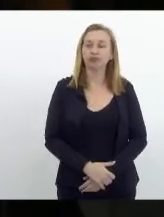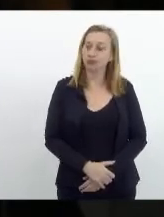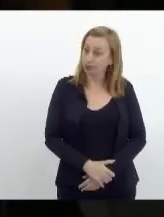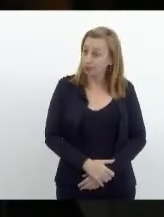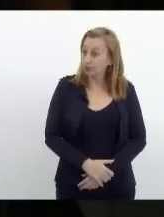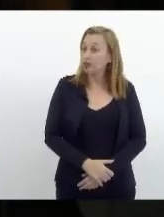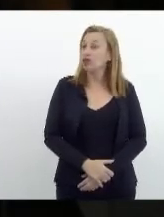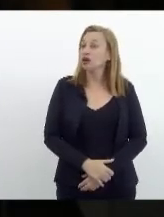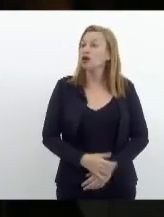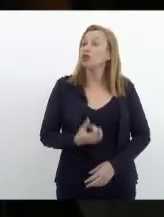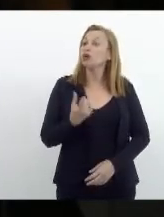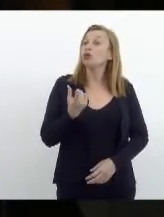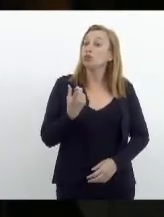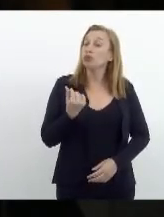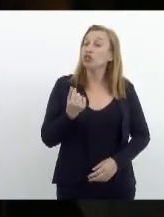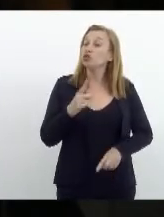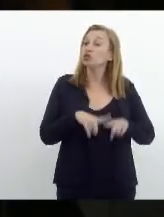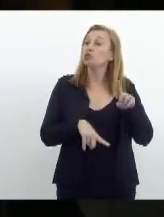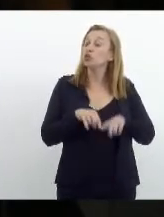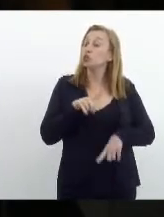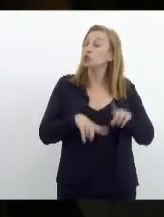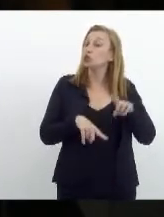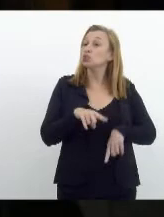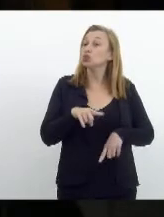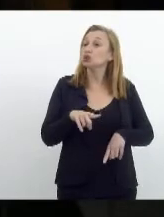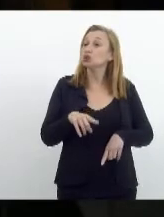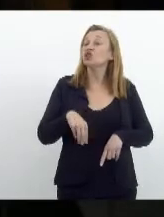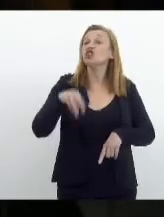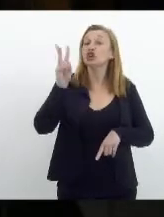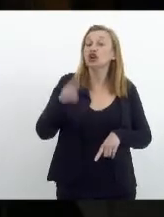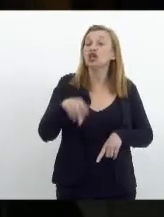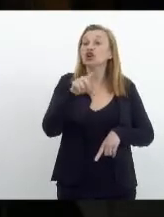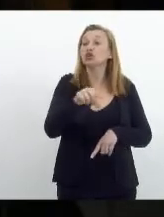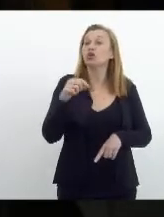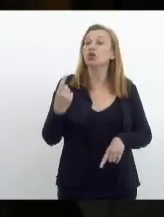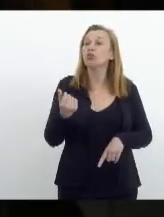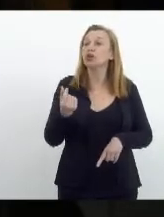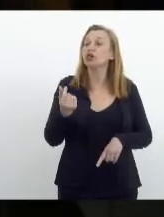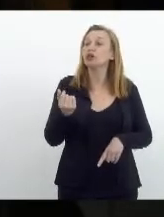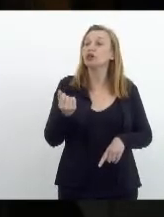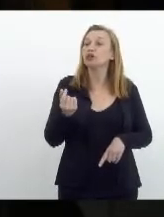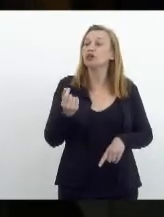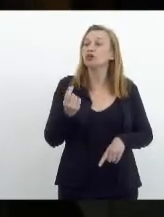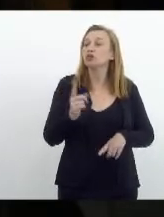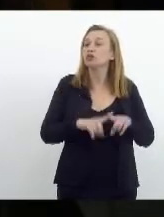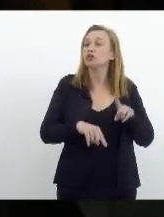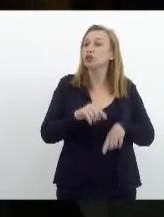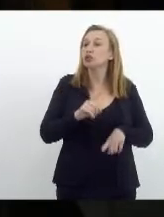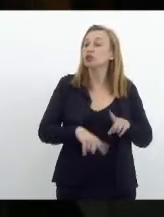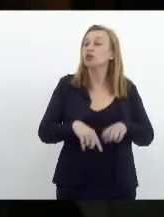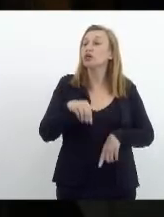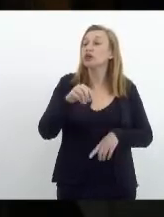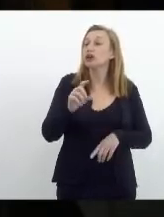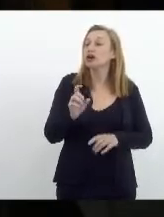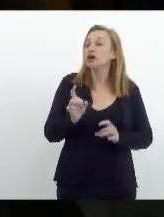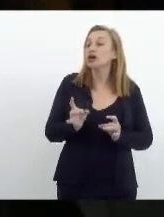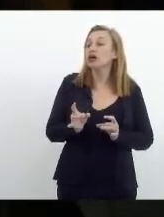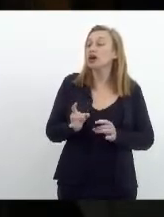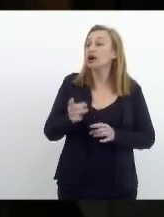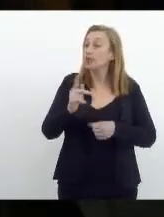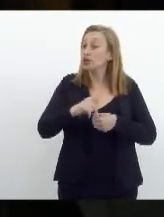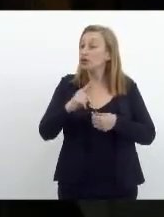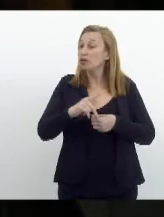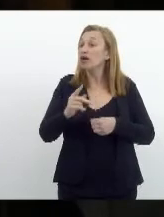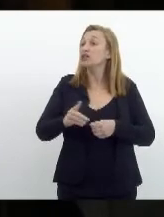sobre o preço do produto. E quem define o preço do produto é o fornecedor, é a Petrobras.